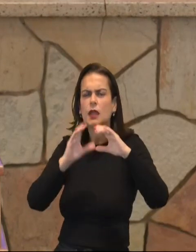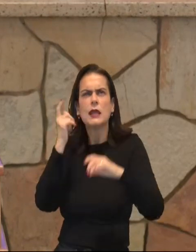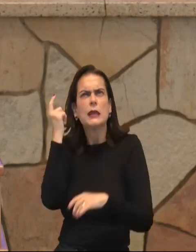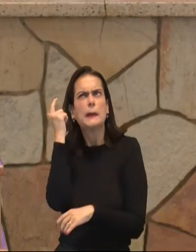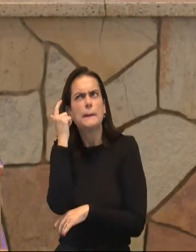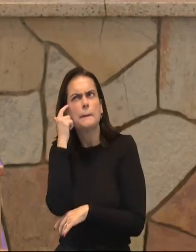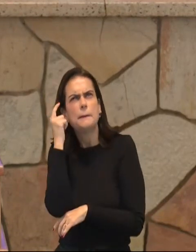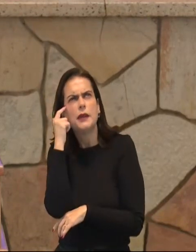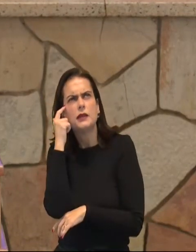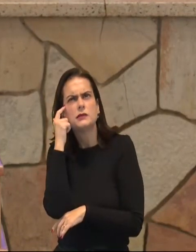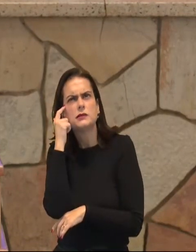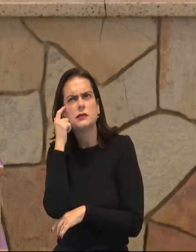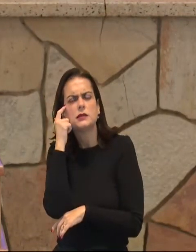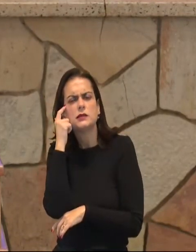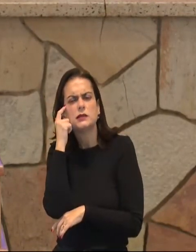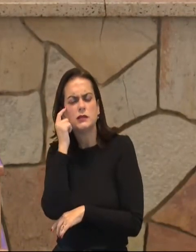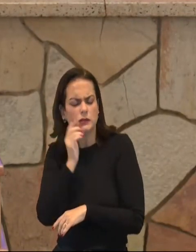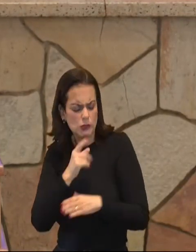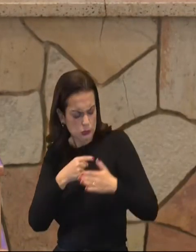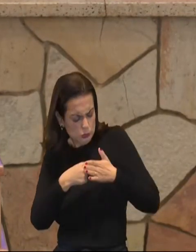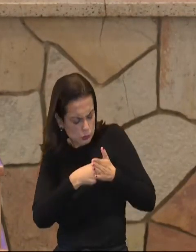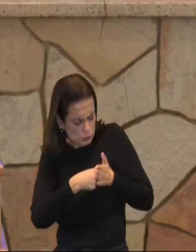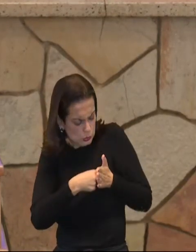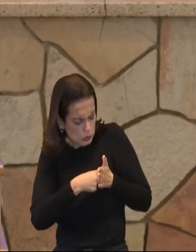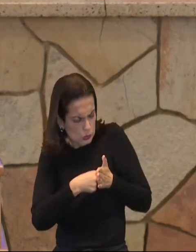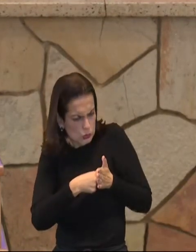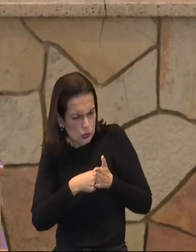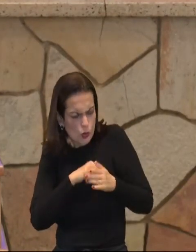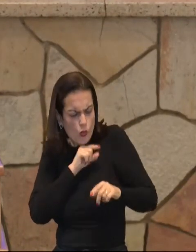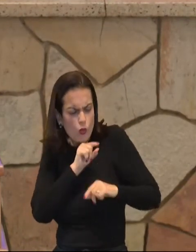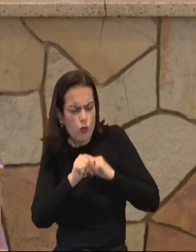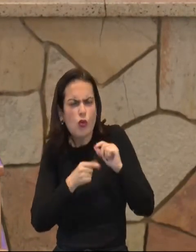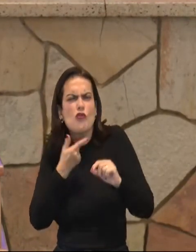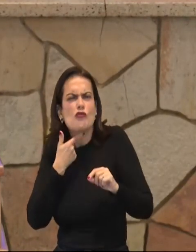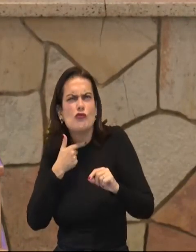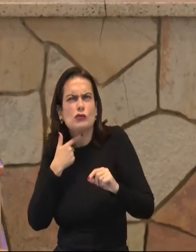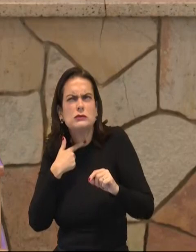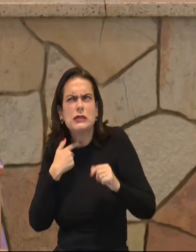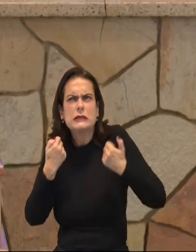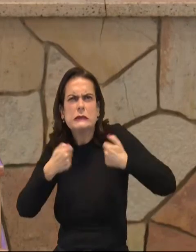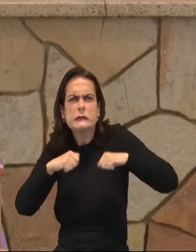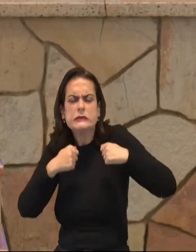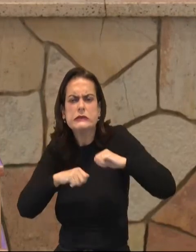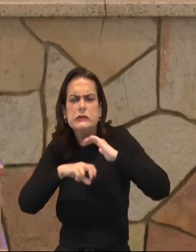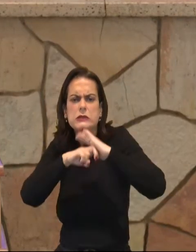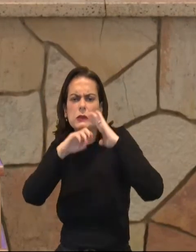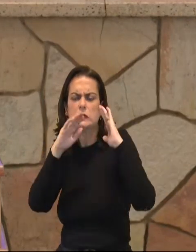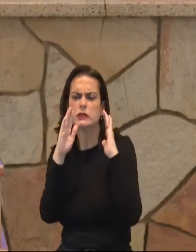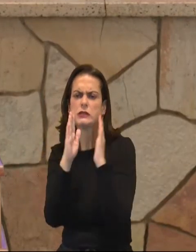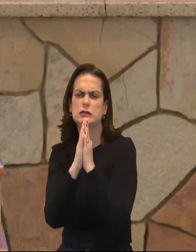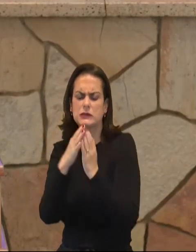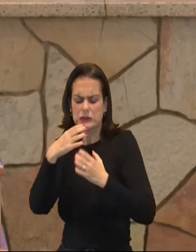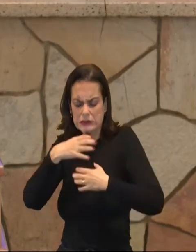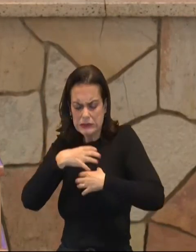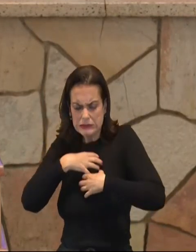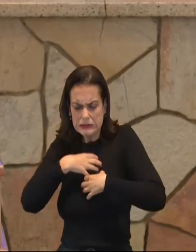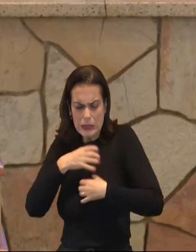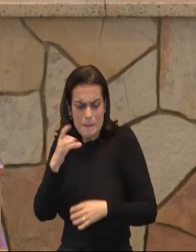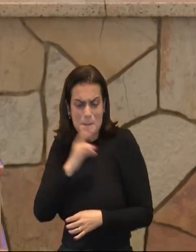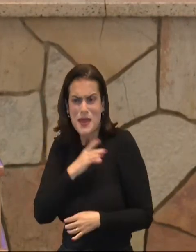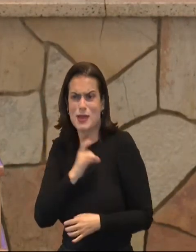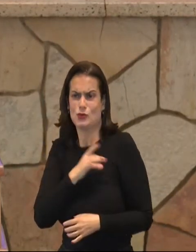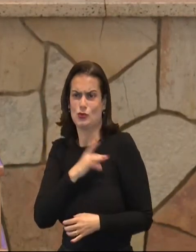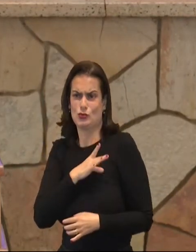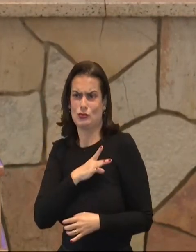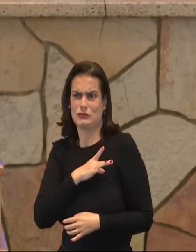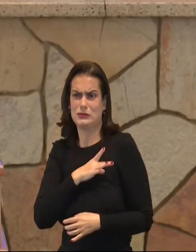pense e sonde o seu coração se há alguma área da sua vida em que neste momento você esteja sentindo medo